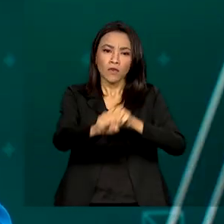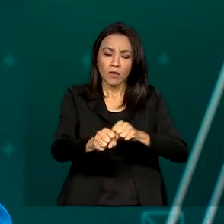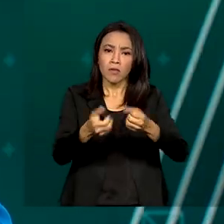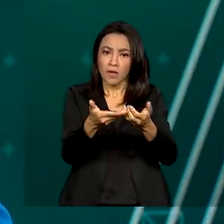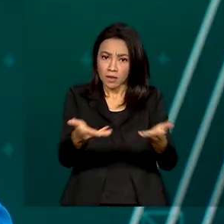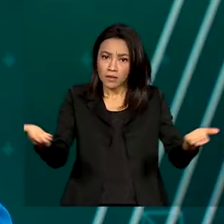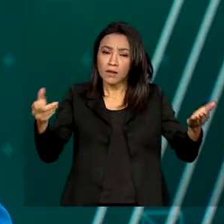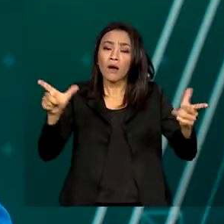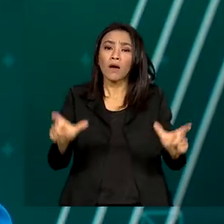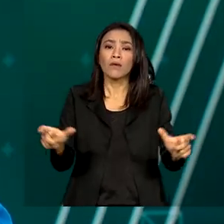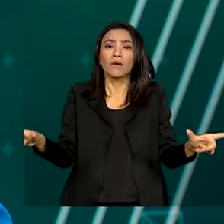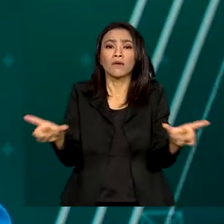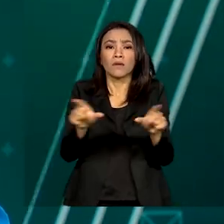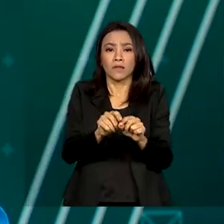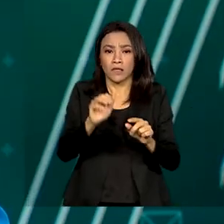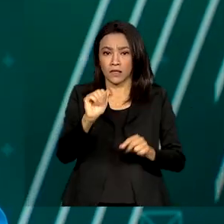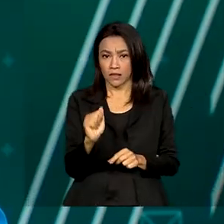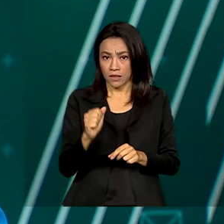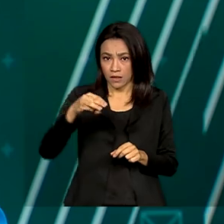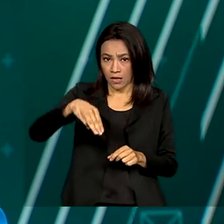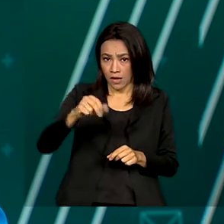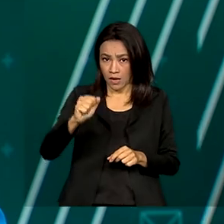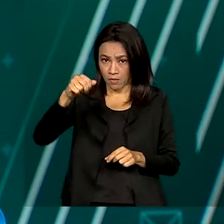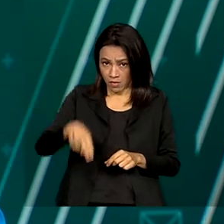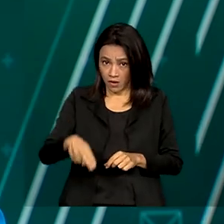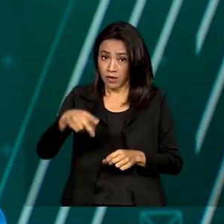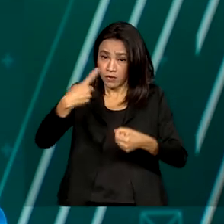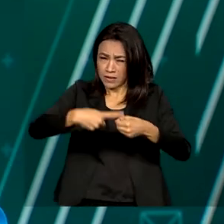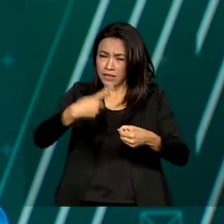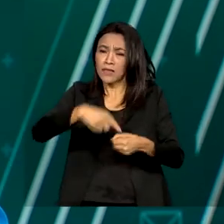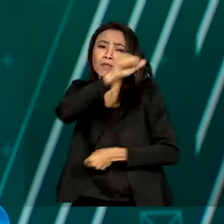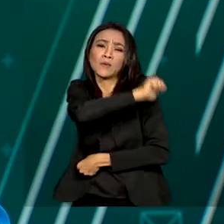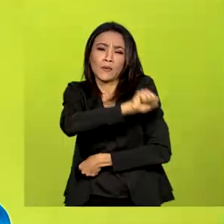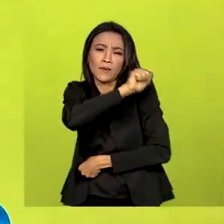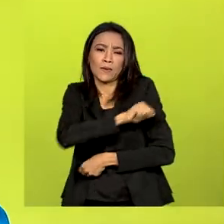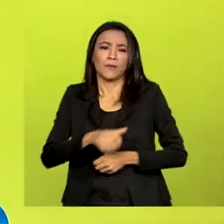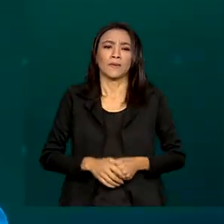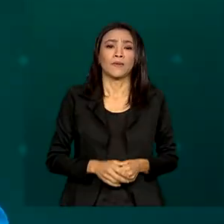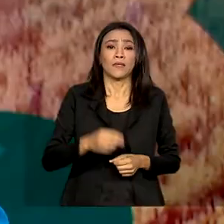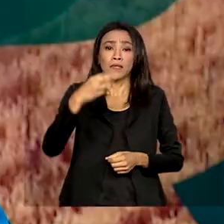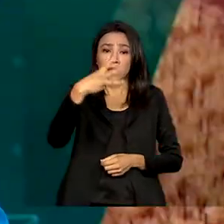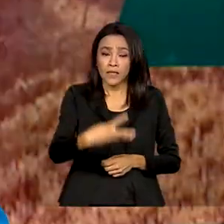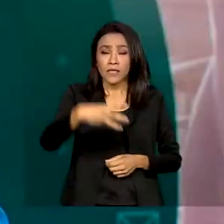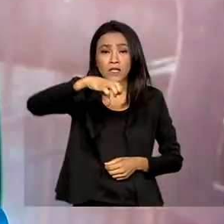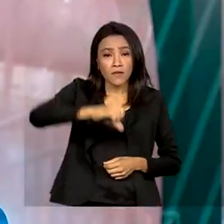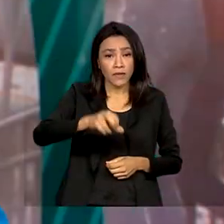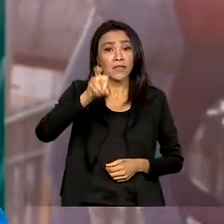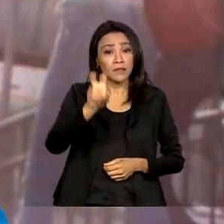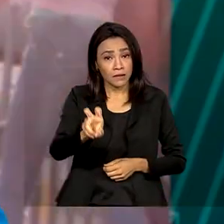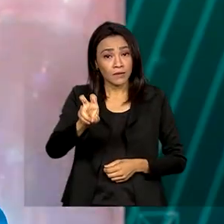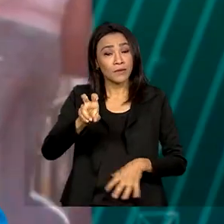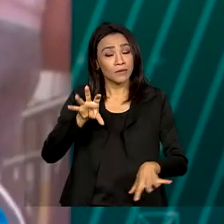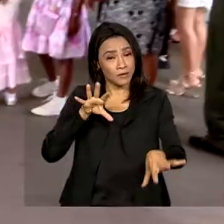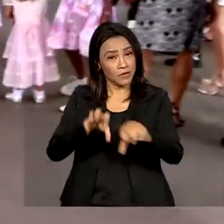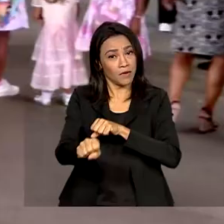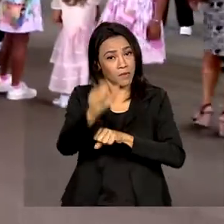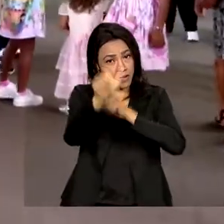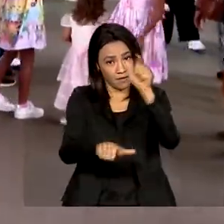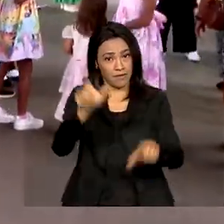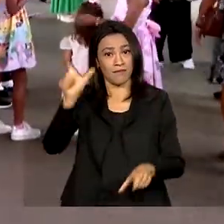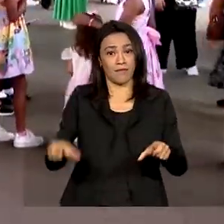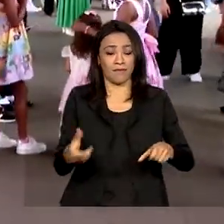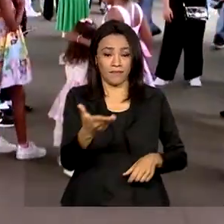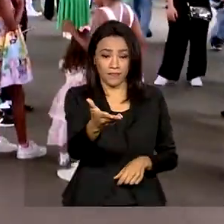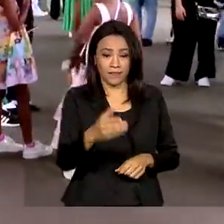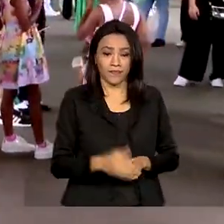oficial na Academia Militar das Agulhas Negras, em Resende, no Rio de Janeiro. 395 cadetes se formaram.